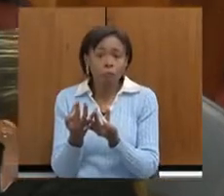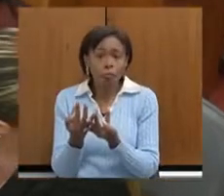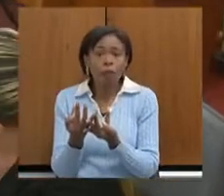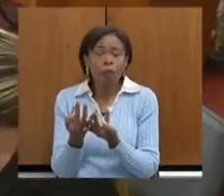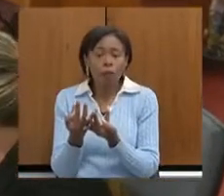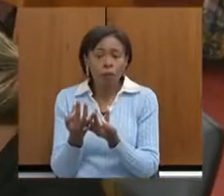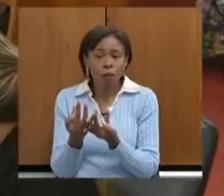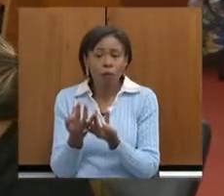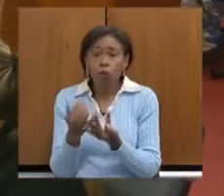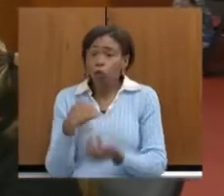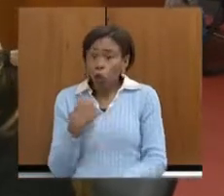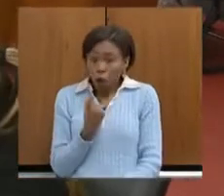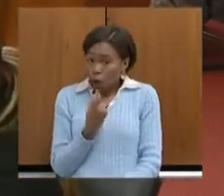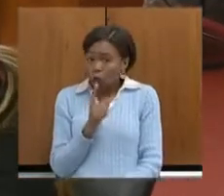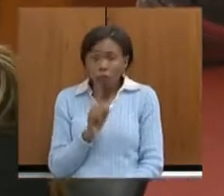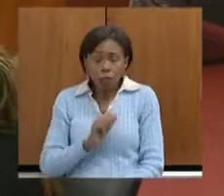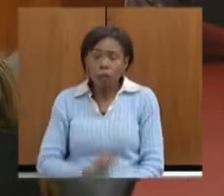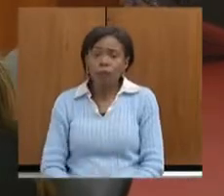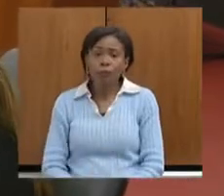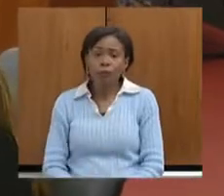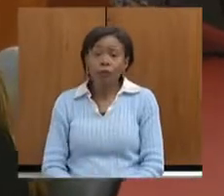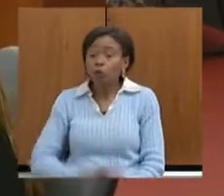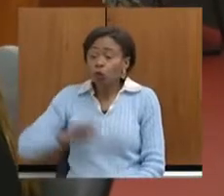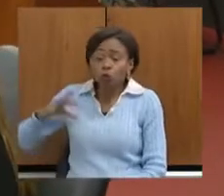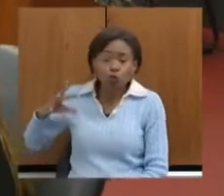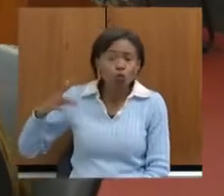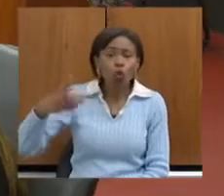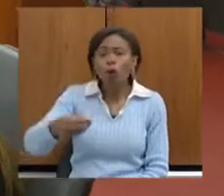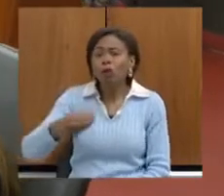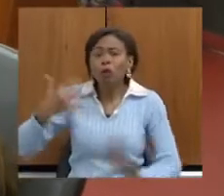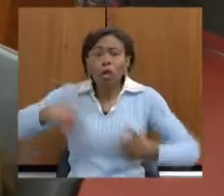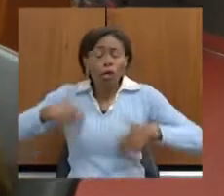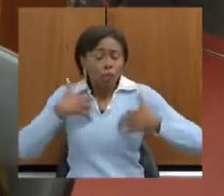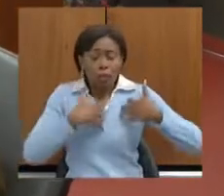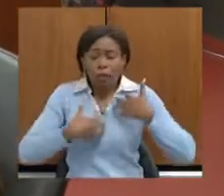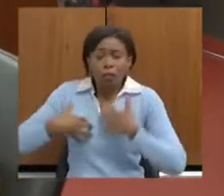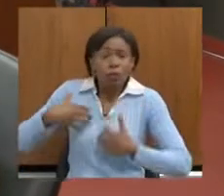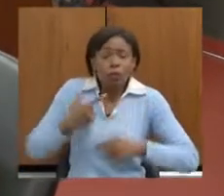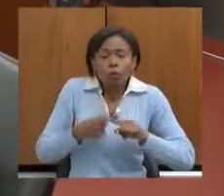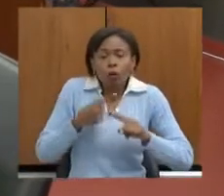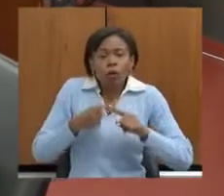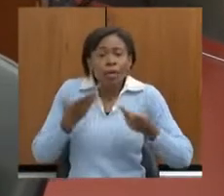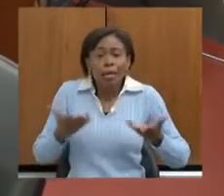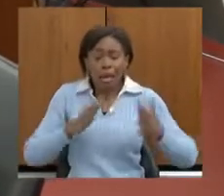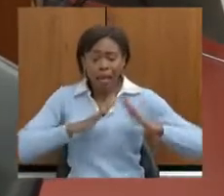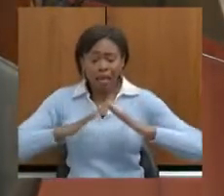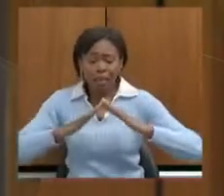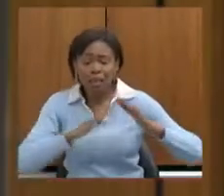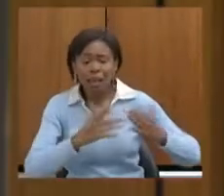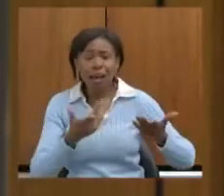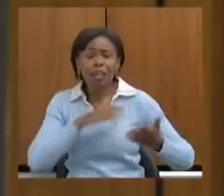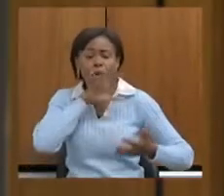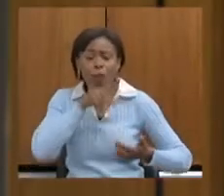do café todos ali entrou em desespero perdendo tudo que tinha